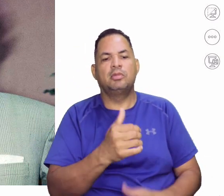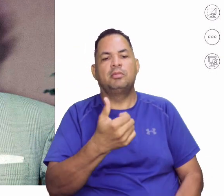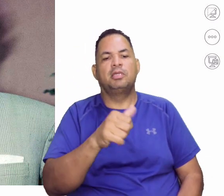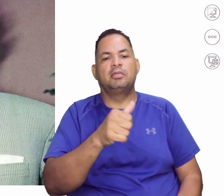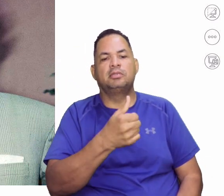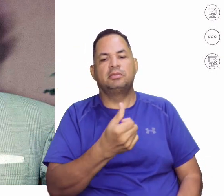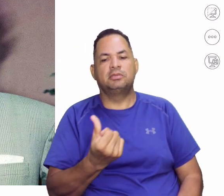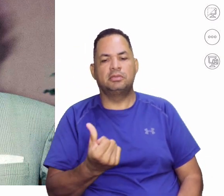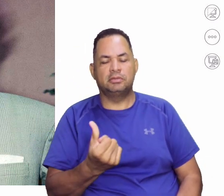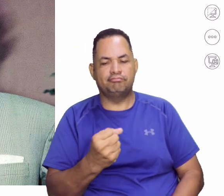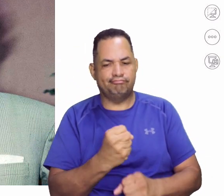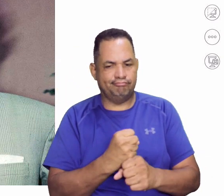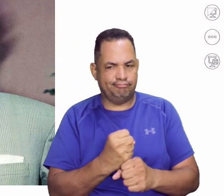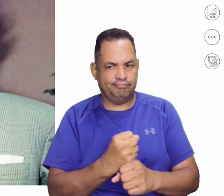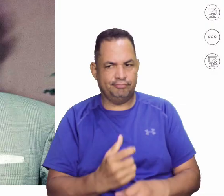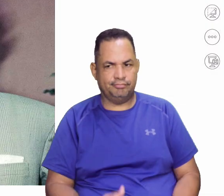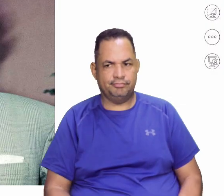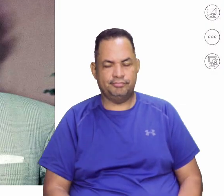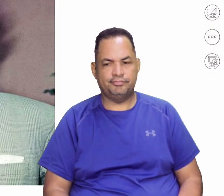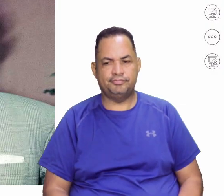1961. Pessoal,